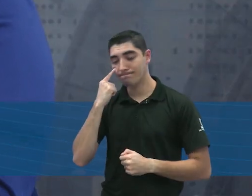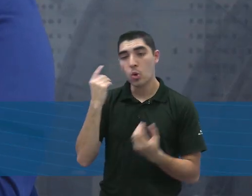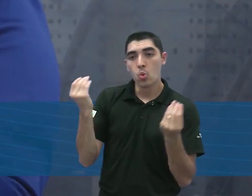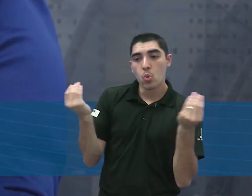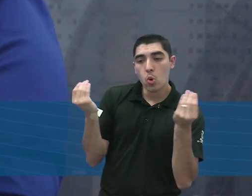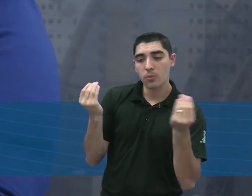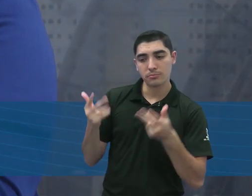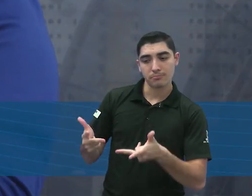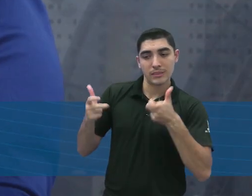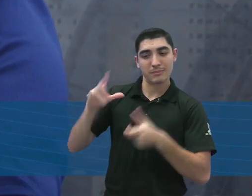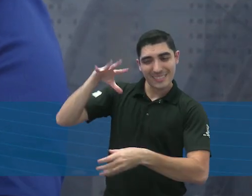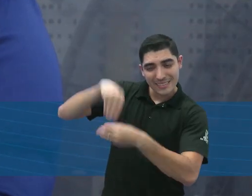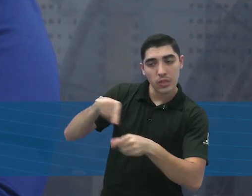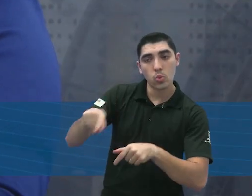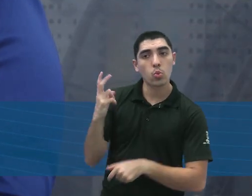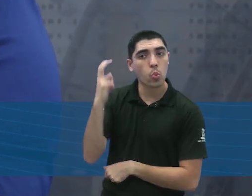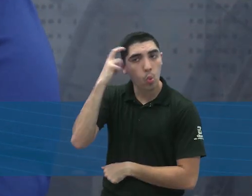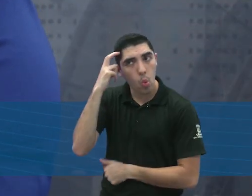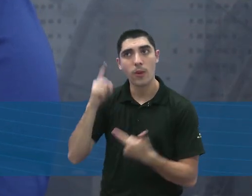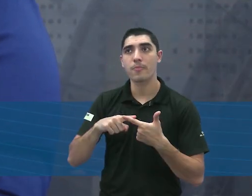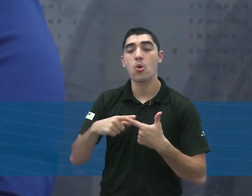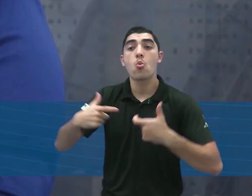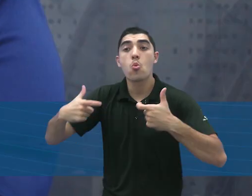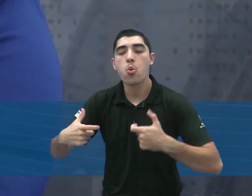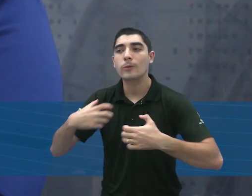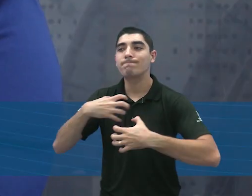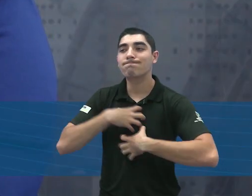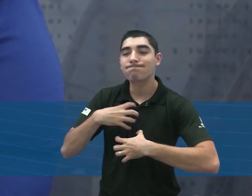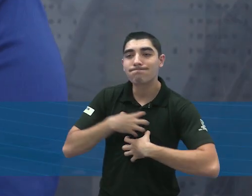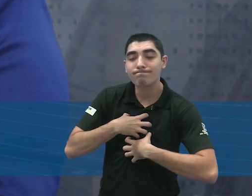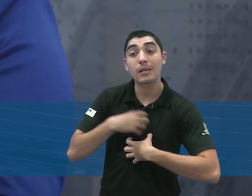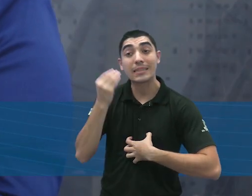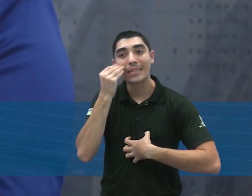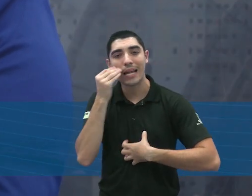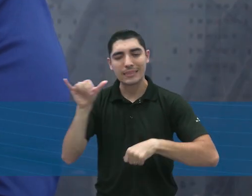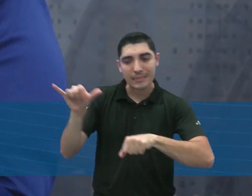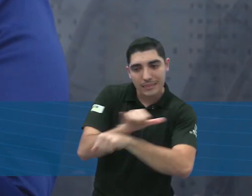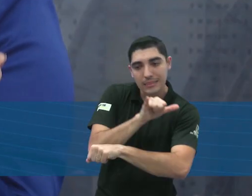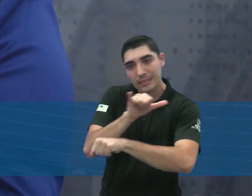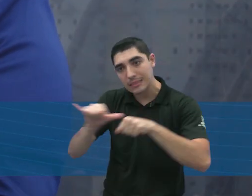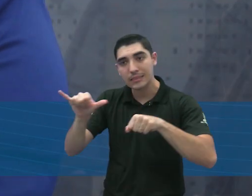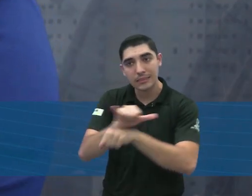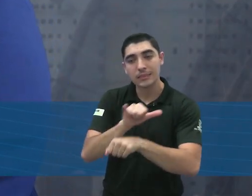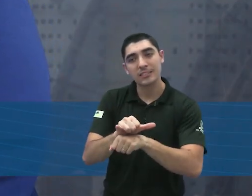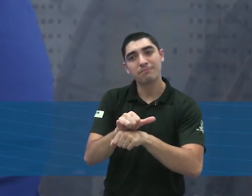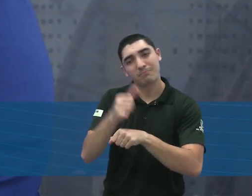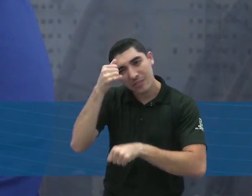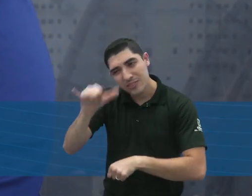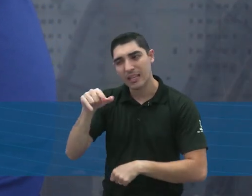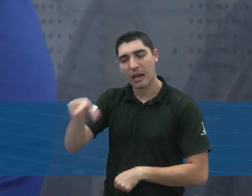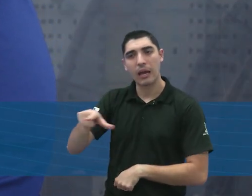a tua empresa, para o teu clima, né, para o teu ambiente, para poder criar programas que atendam e combatam esses números